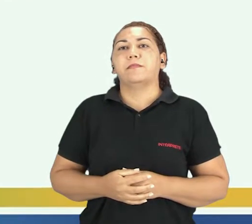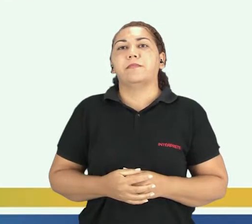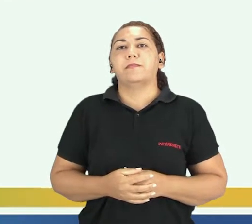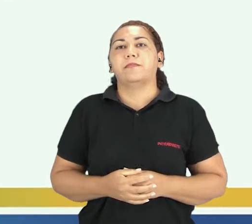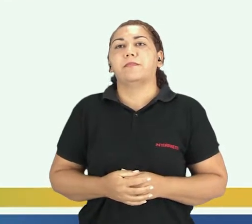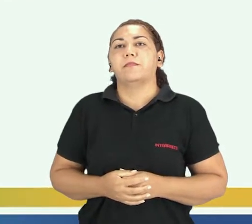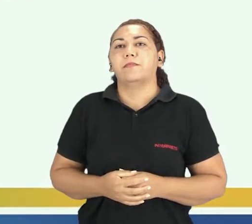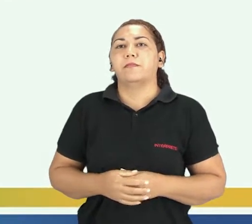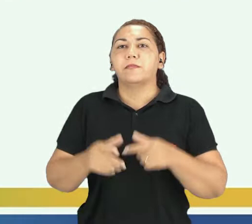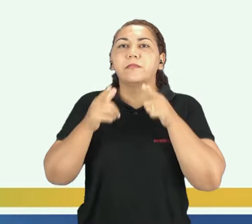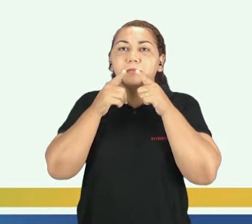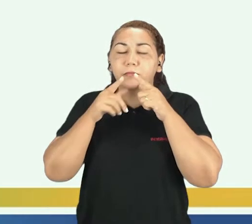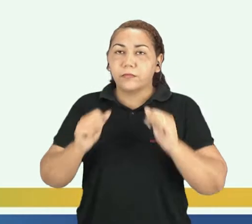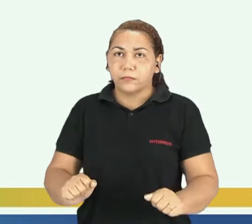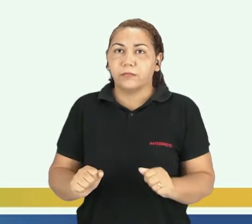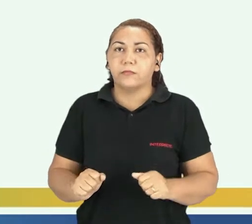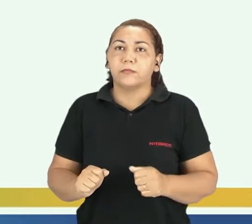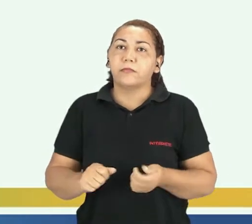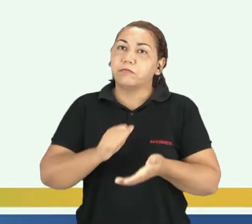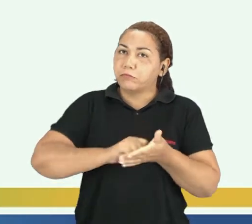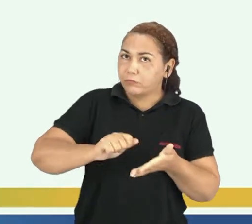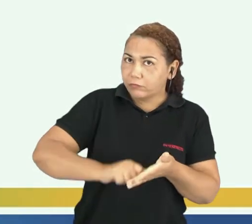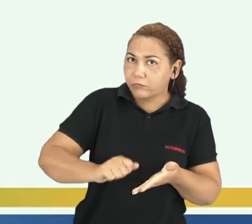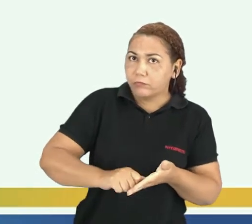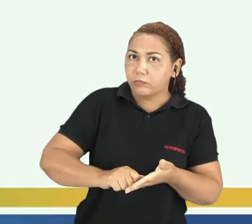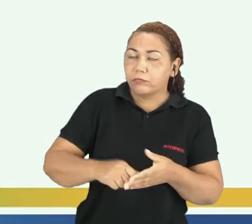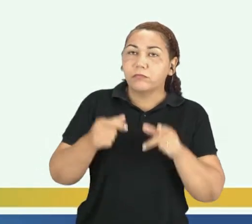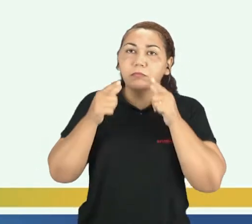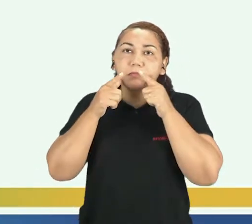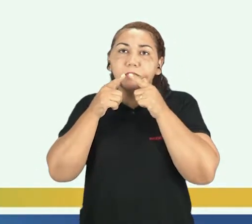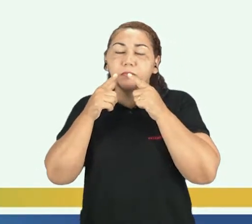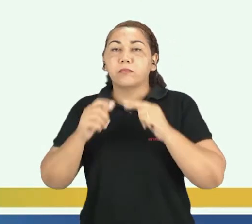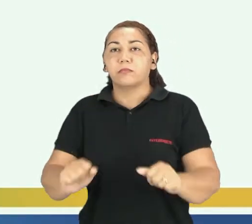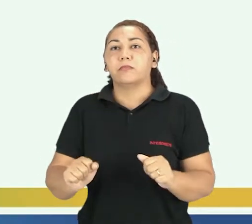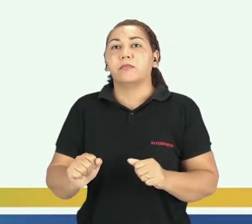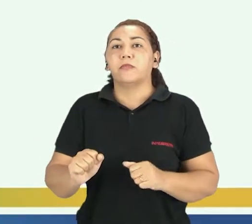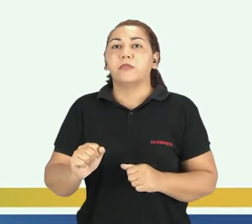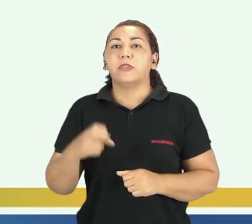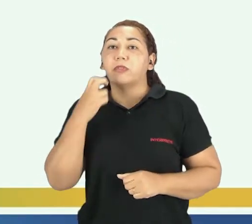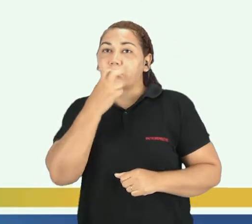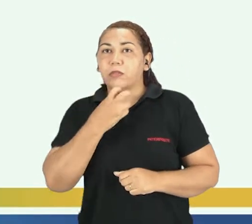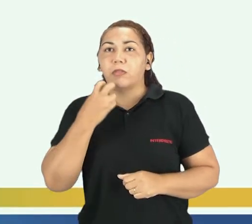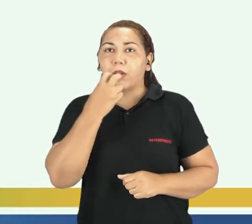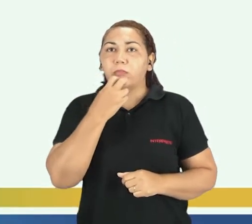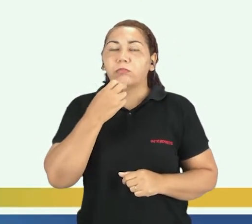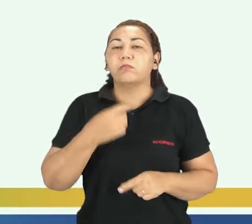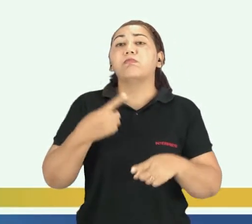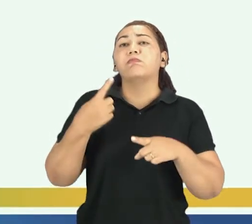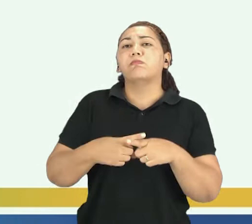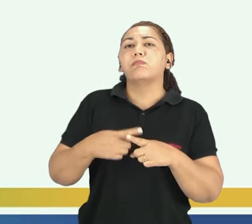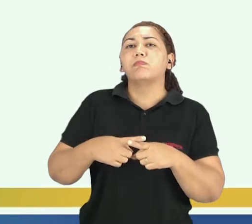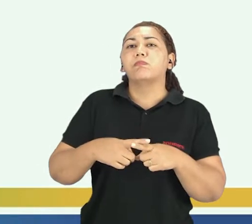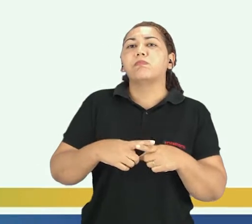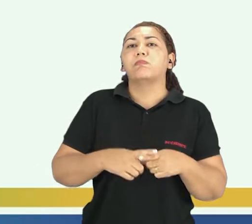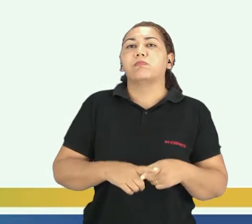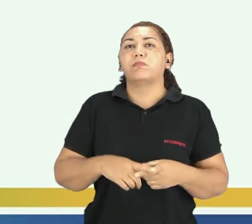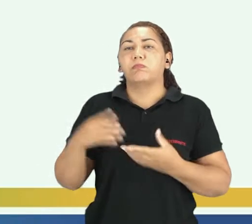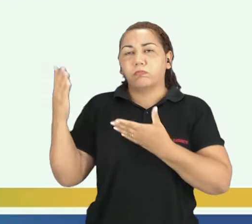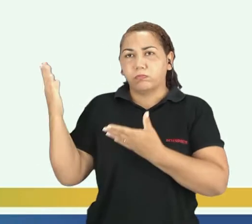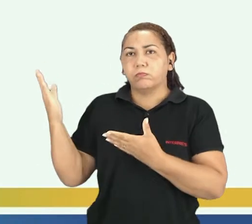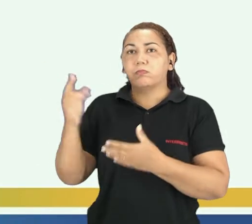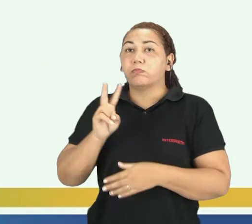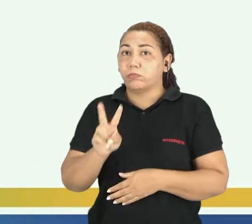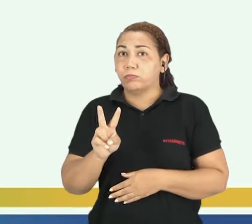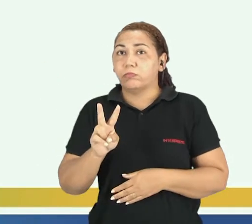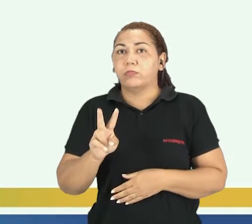Tem a linguagem escrita, linguagem oral. Por que eu destaquei essas duas linguagens aí? A gente tem que lembrar